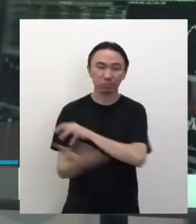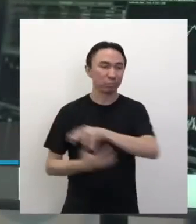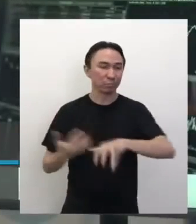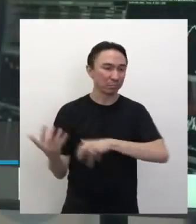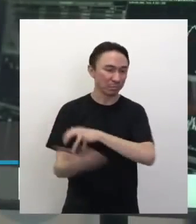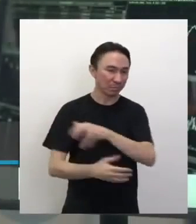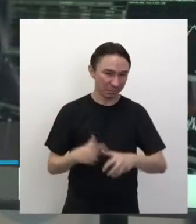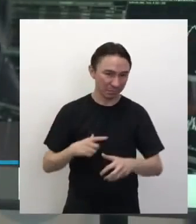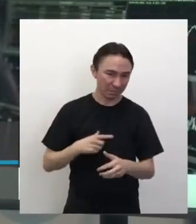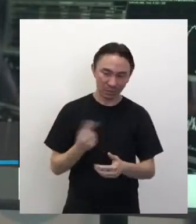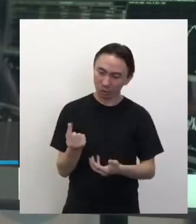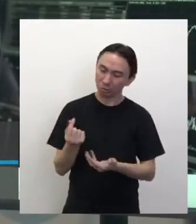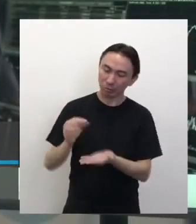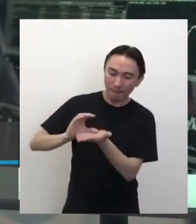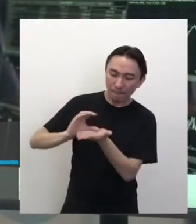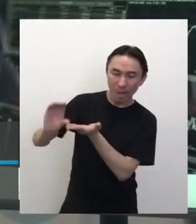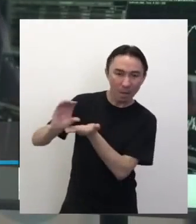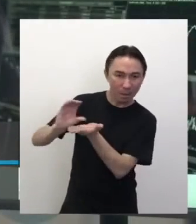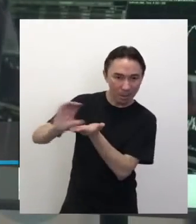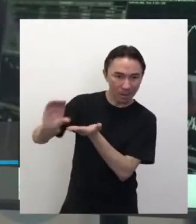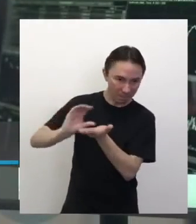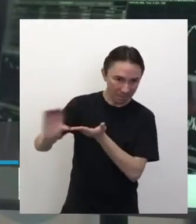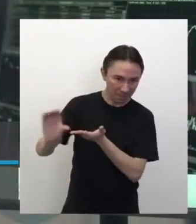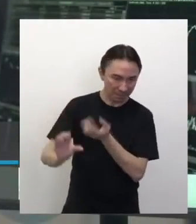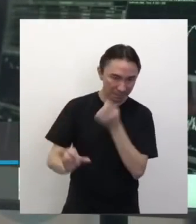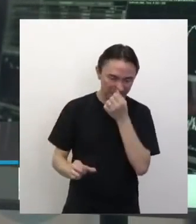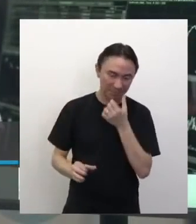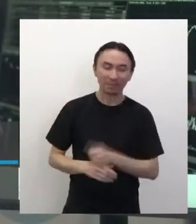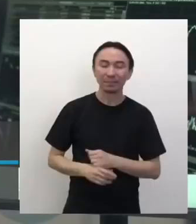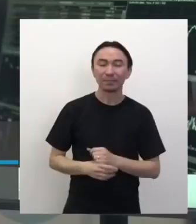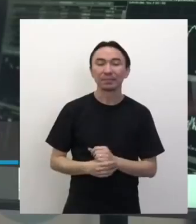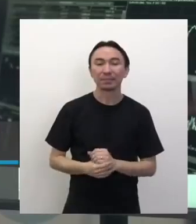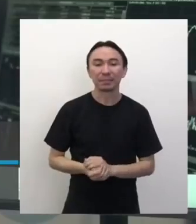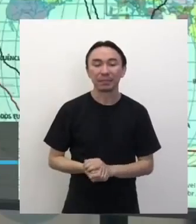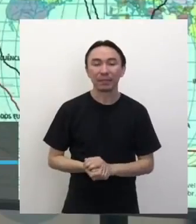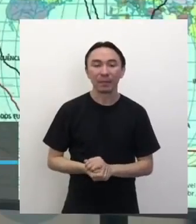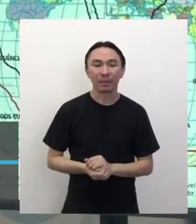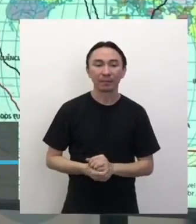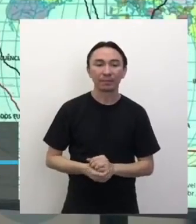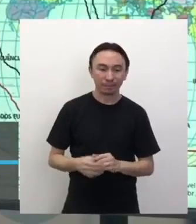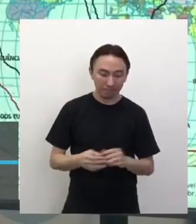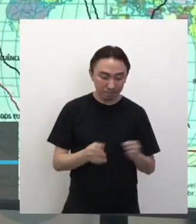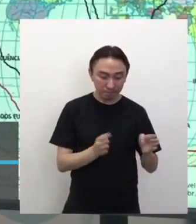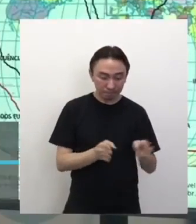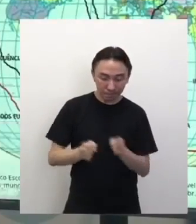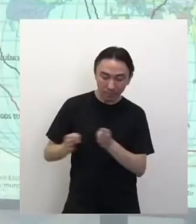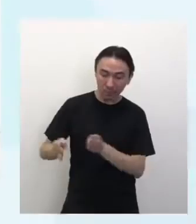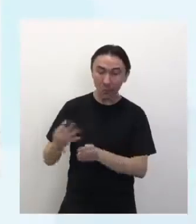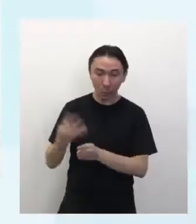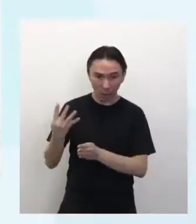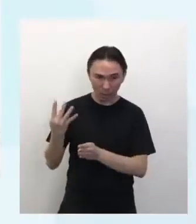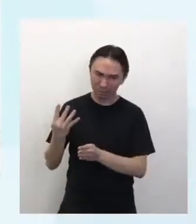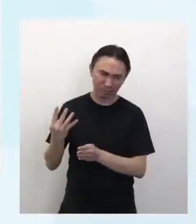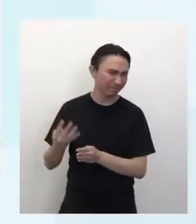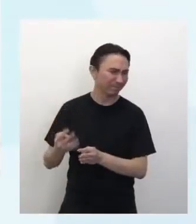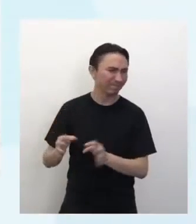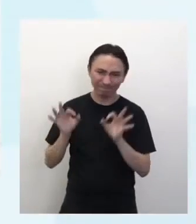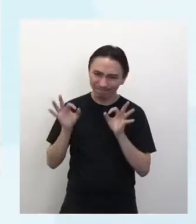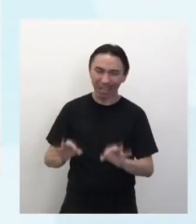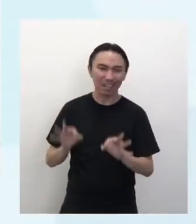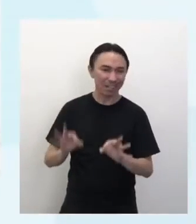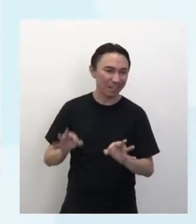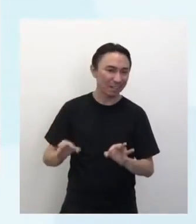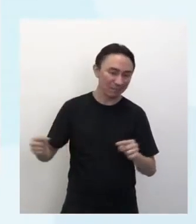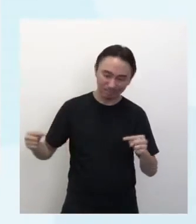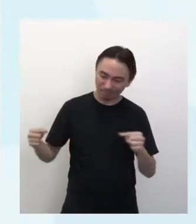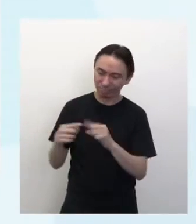investimentos estrangeiros. E a quarta fase, ela tem muito a ver com a tecnologia, né, então a gente vai ver vários aspectos aí introdutórios e